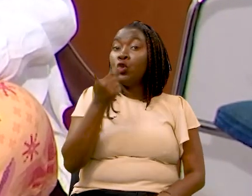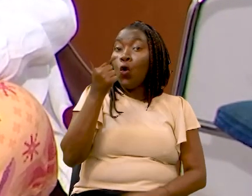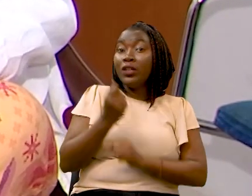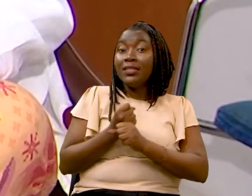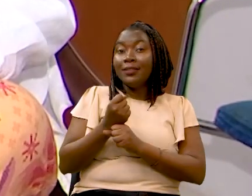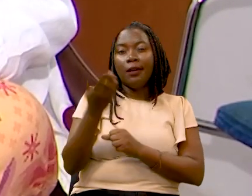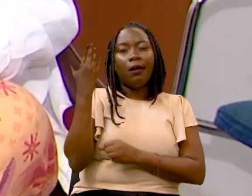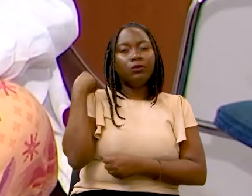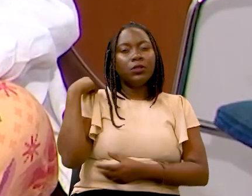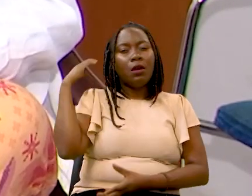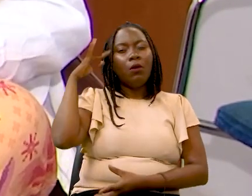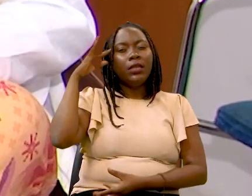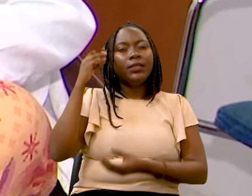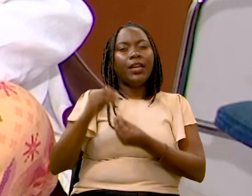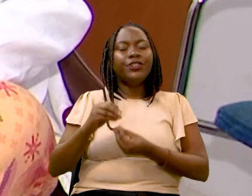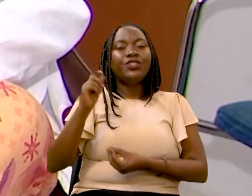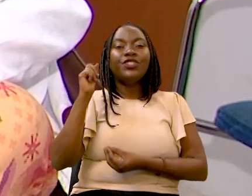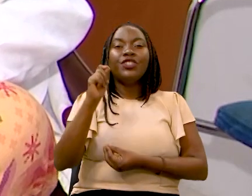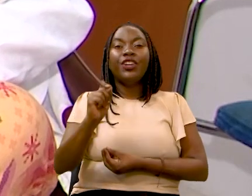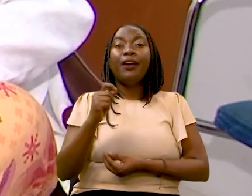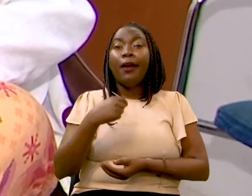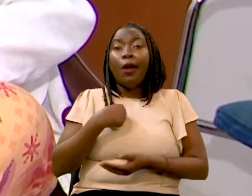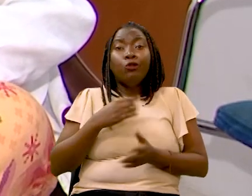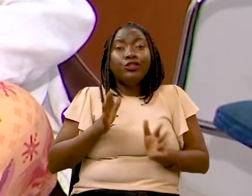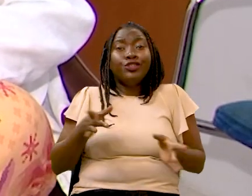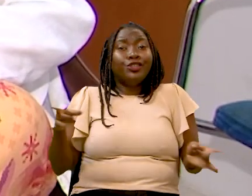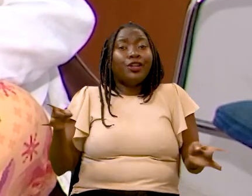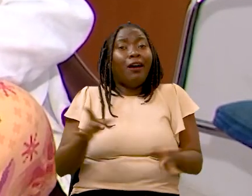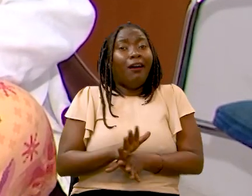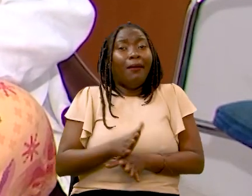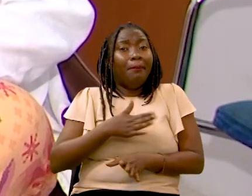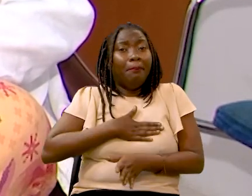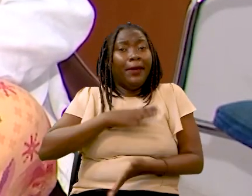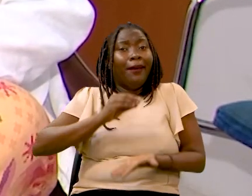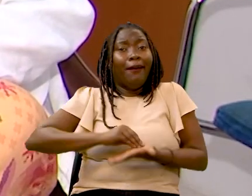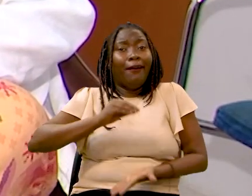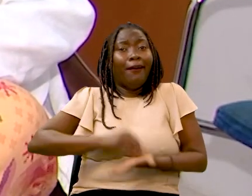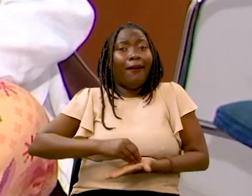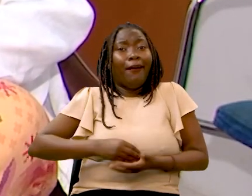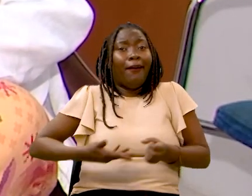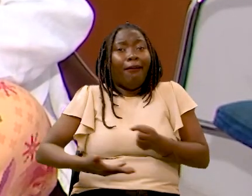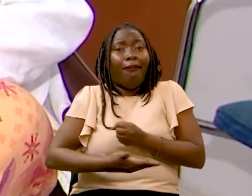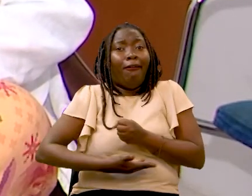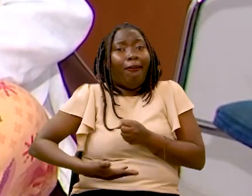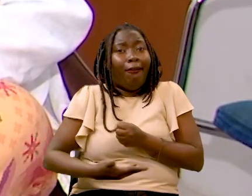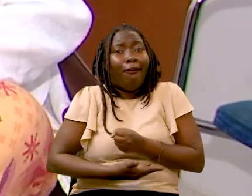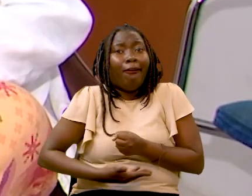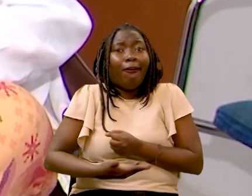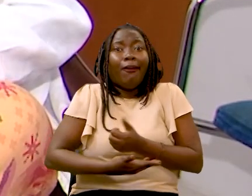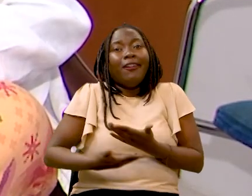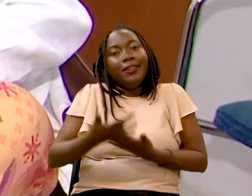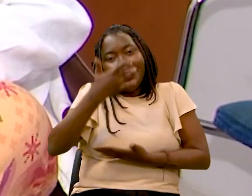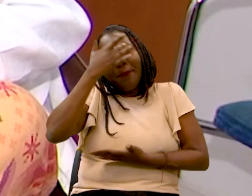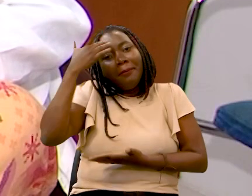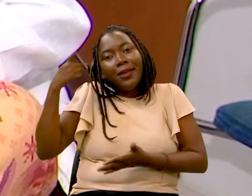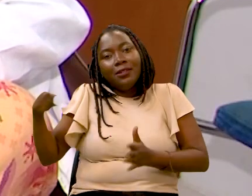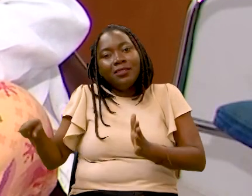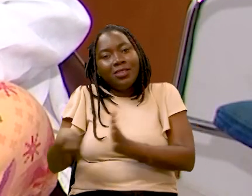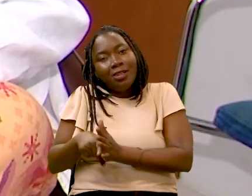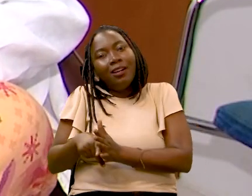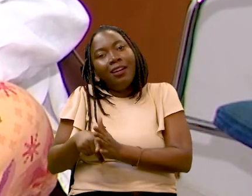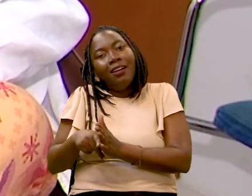12 anos atrás, eu entendi que eu já tinha cumprido as minhas necessidades primárias enquanto uma pessoa que vem